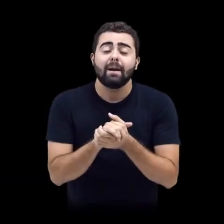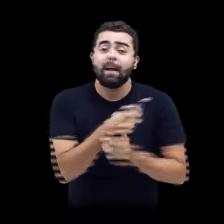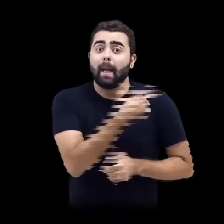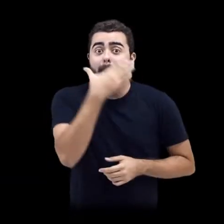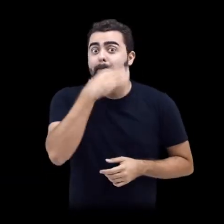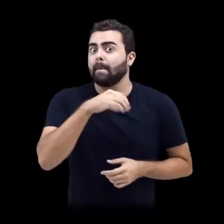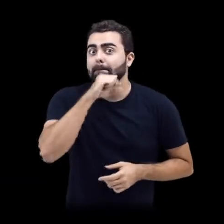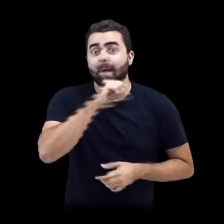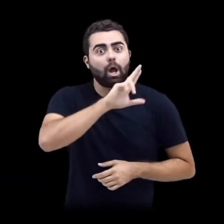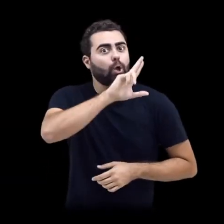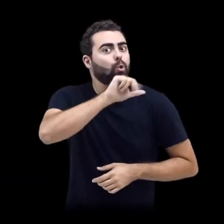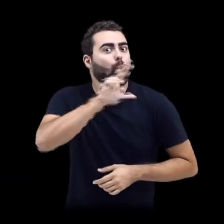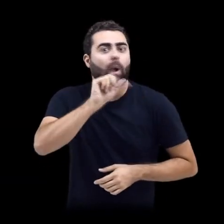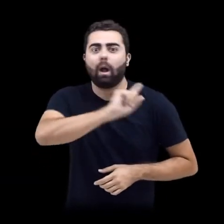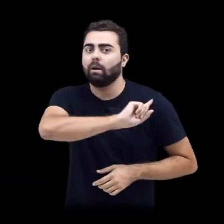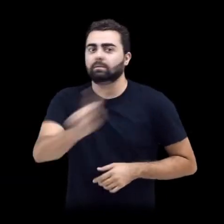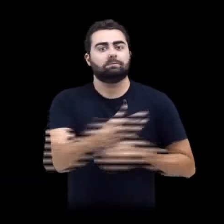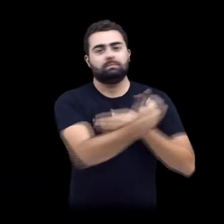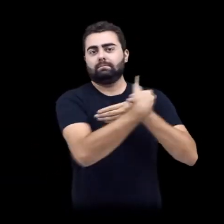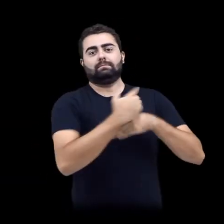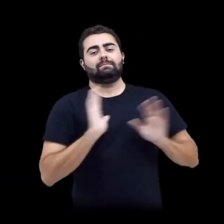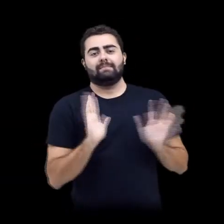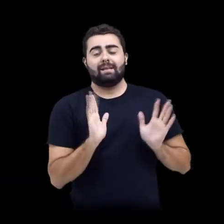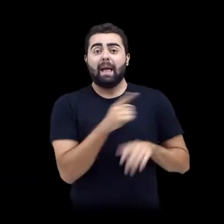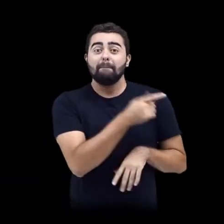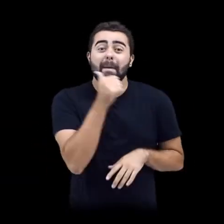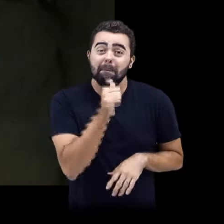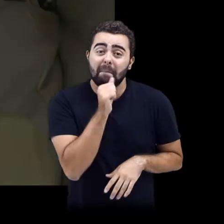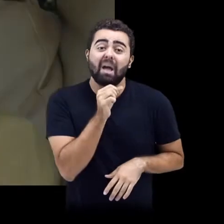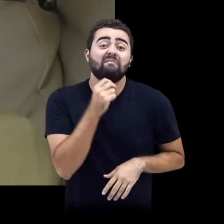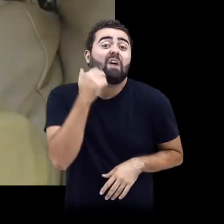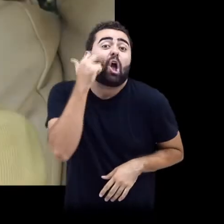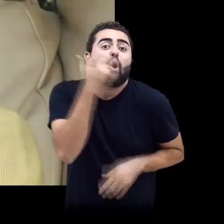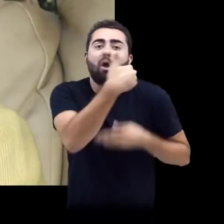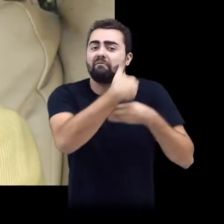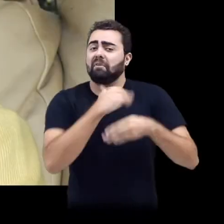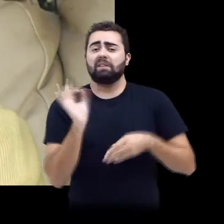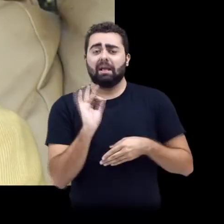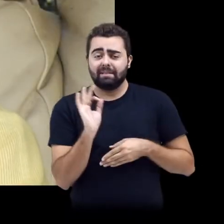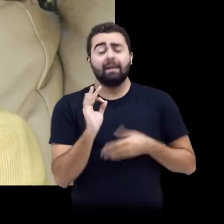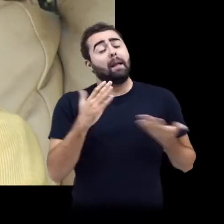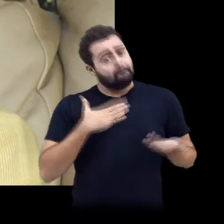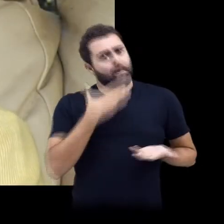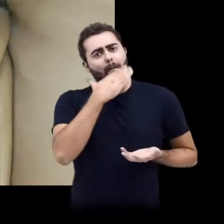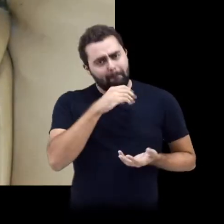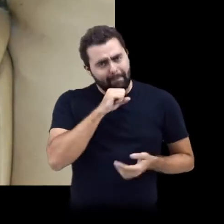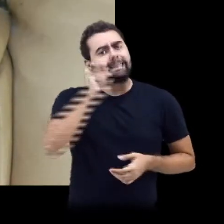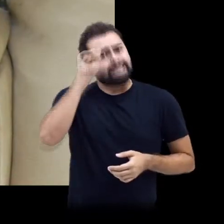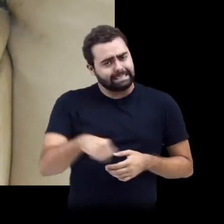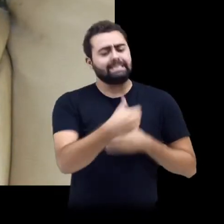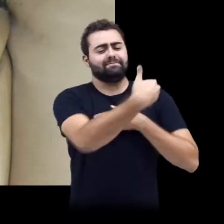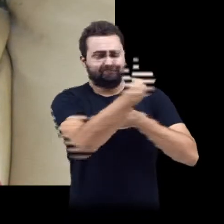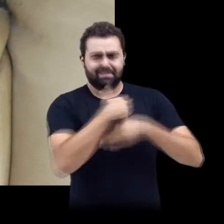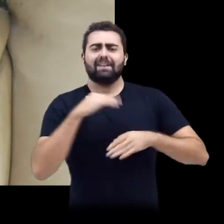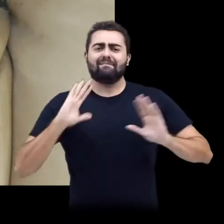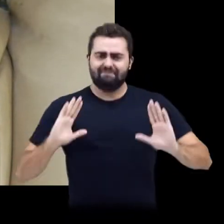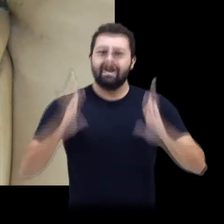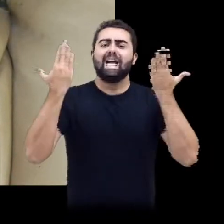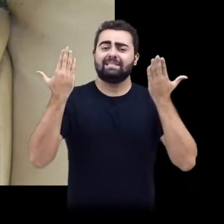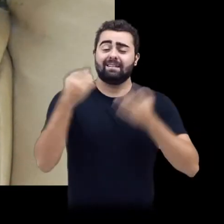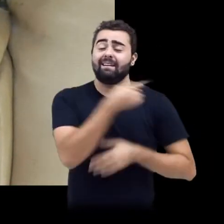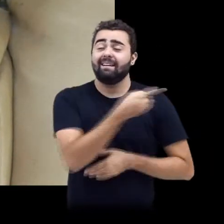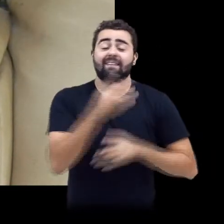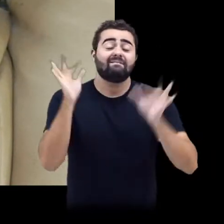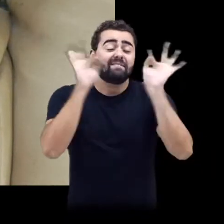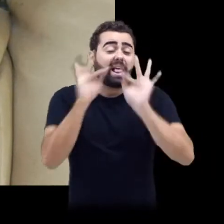poderia jamais estar. Mamãe não foi para não ser vista, né? E meu pai foi para a festa e ele estava tão feliz em